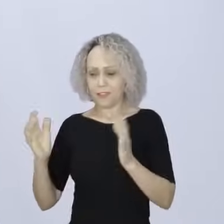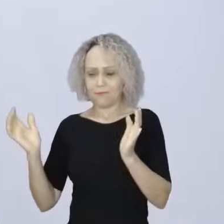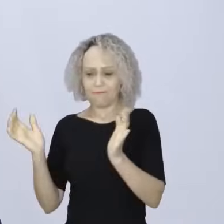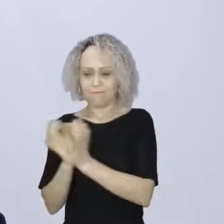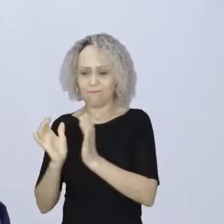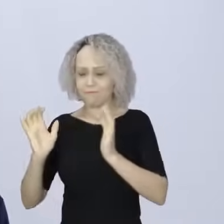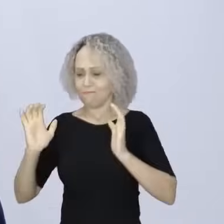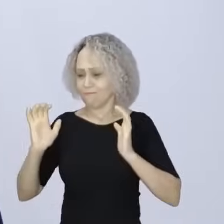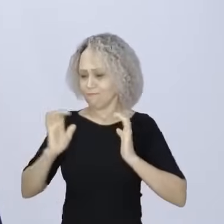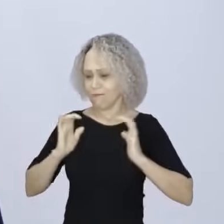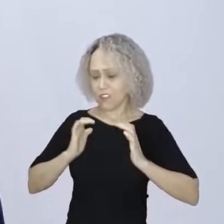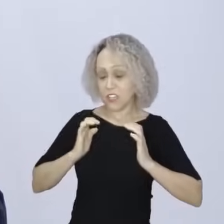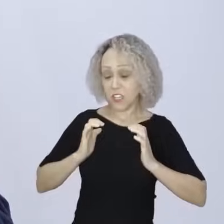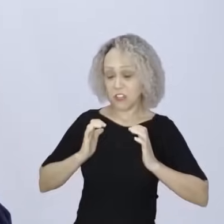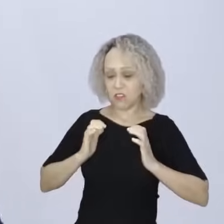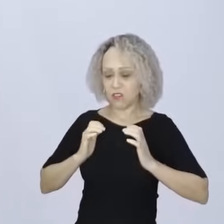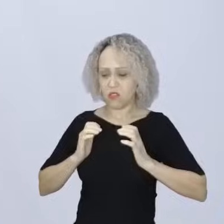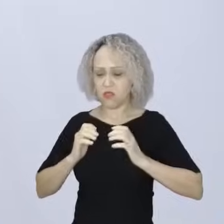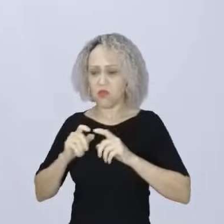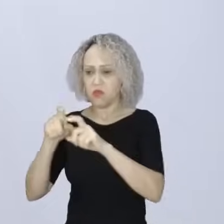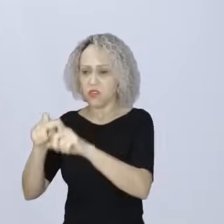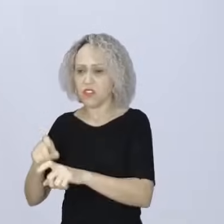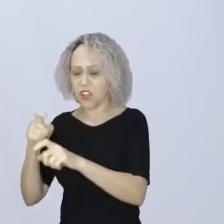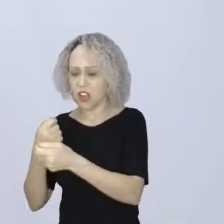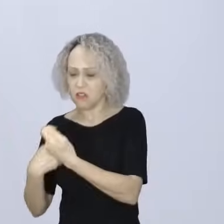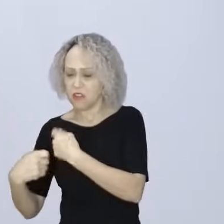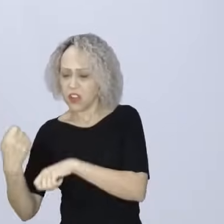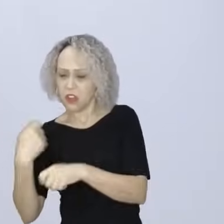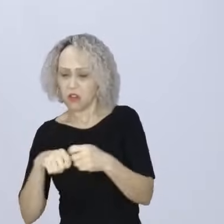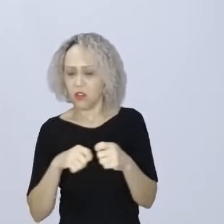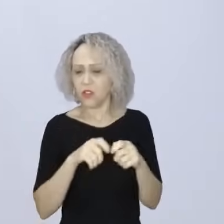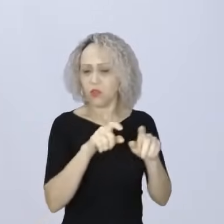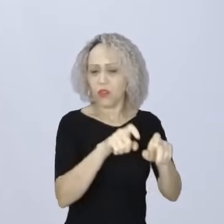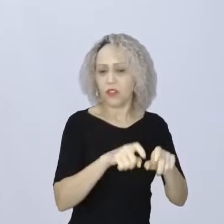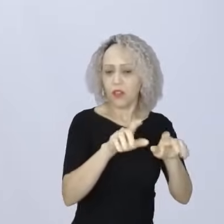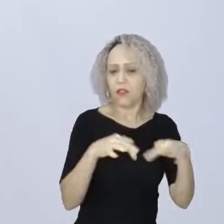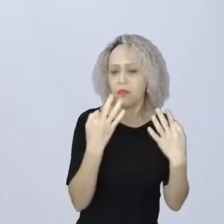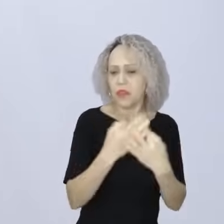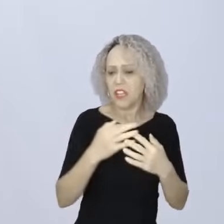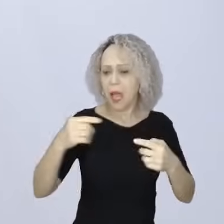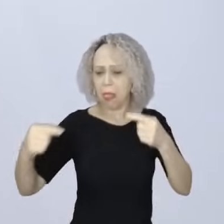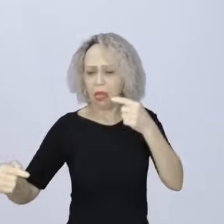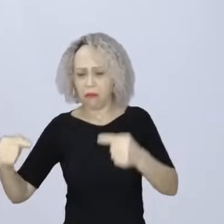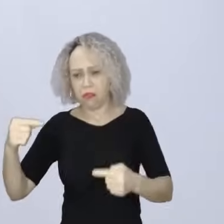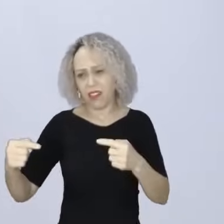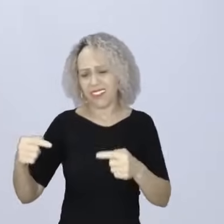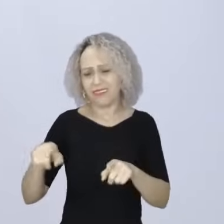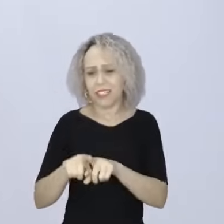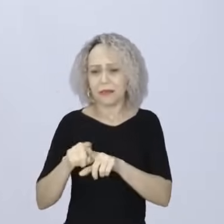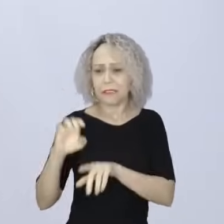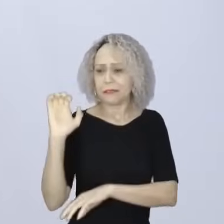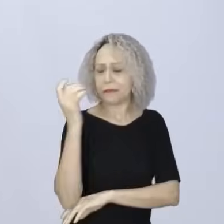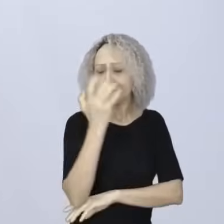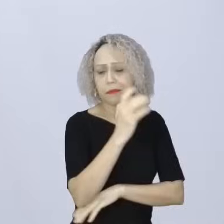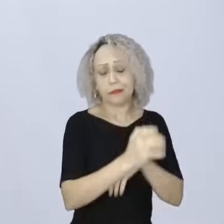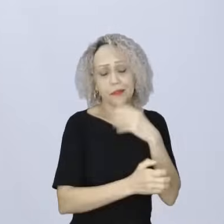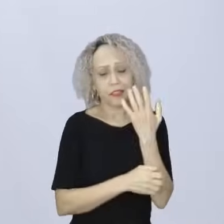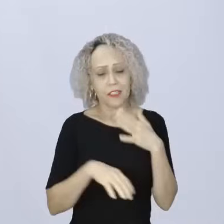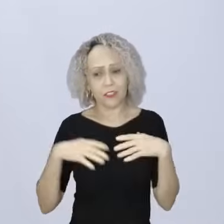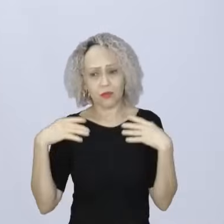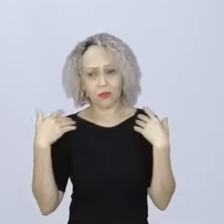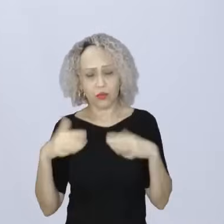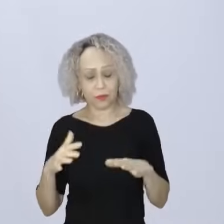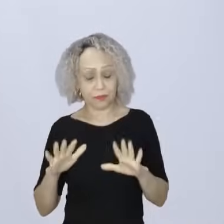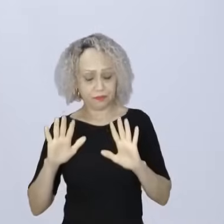conflito com a agricultura familiar, com a agroecologia, com o meio ambiente. Mas eu tenho uma opinião como governo que as